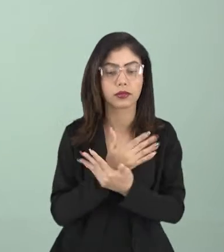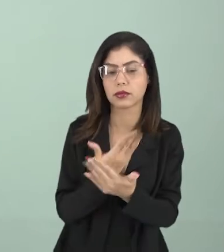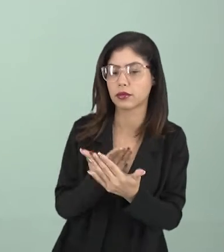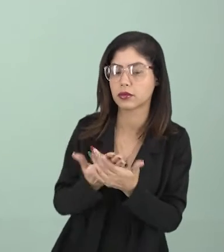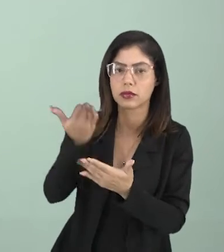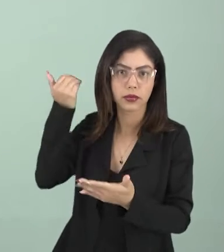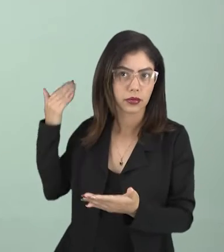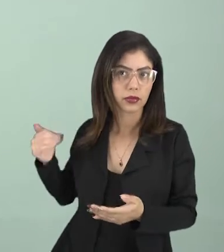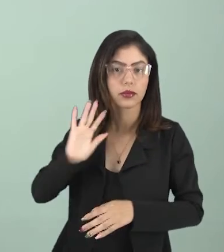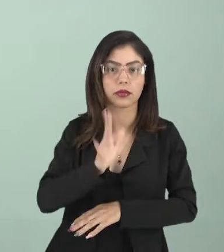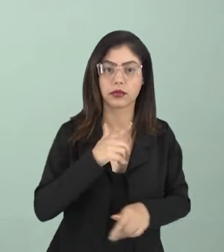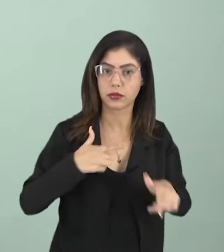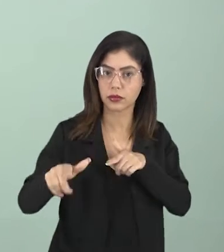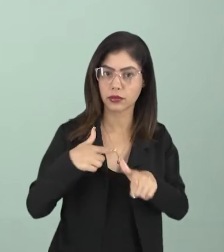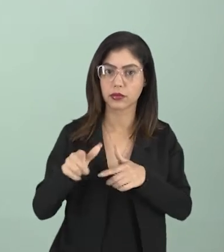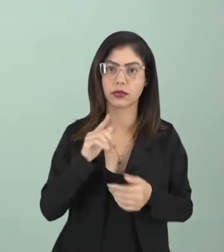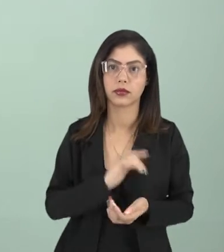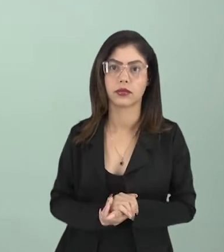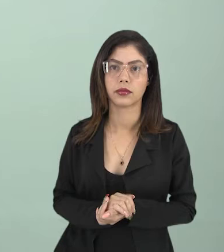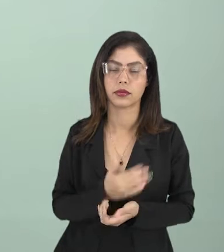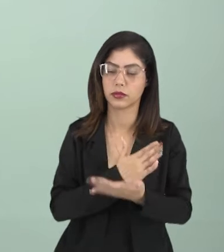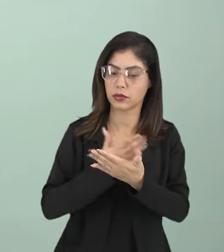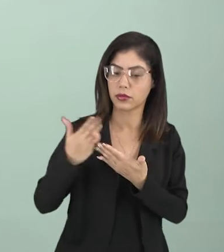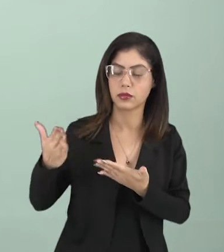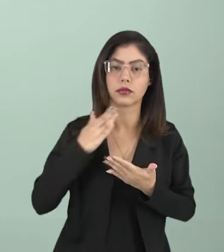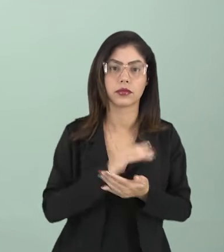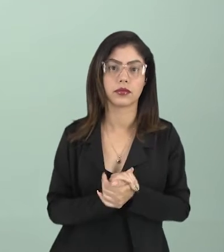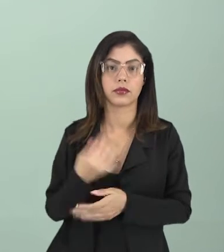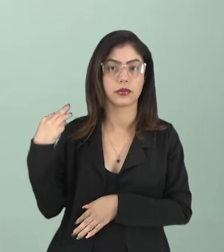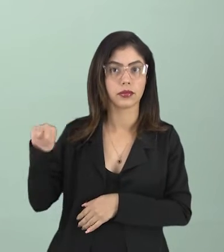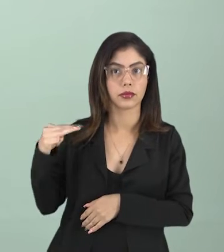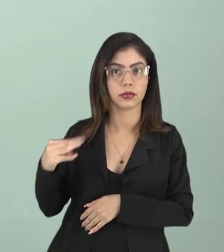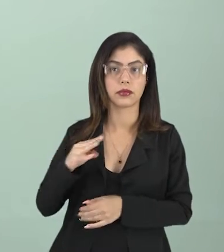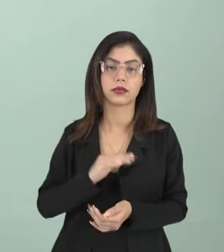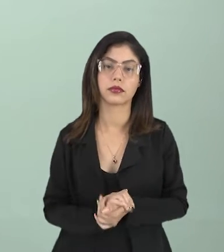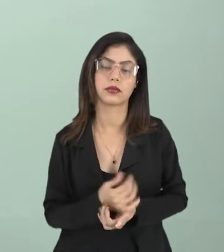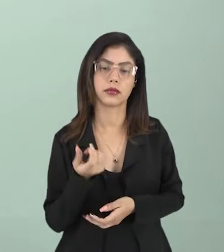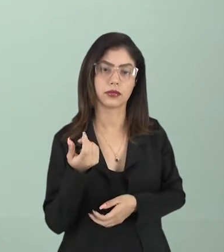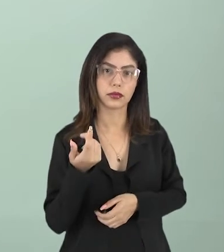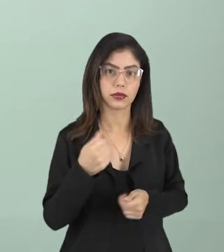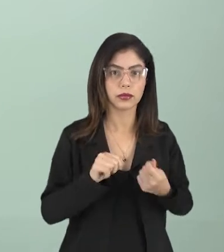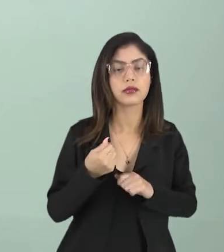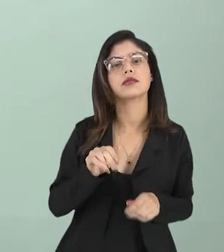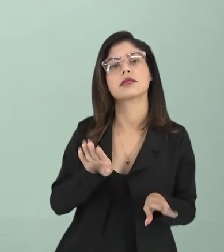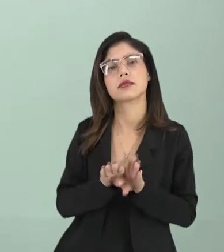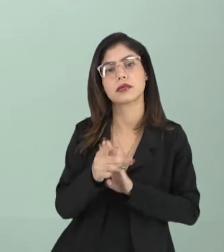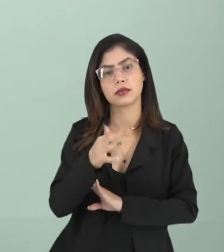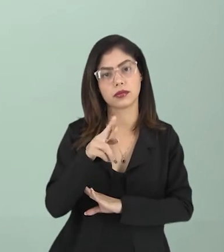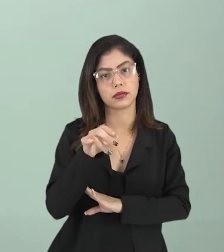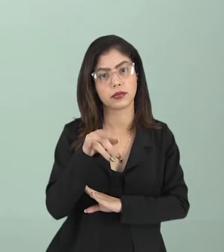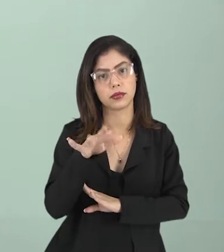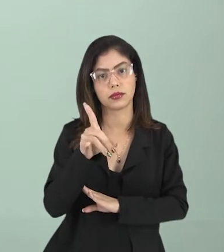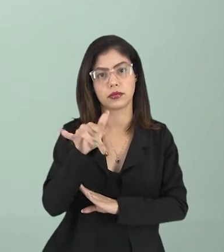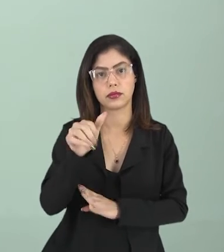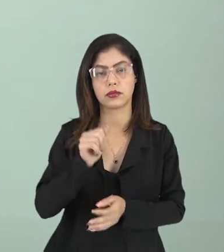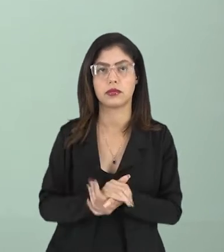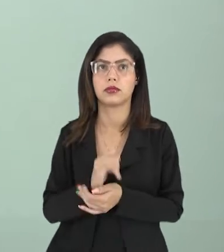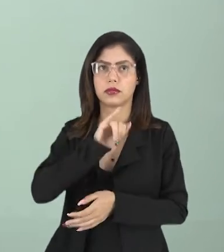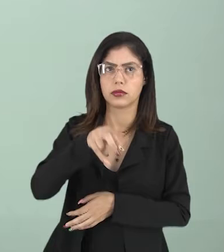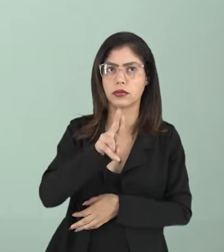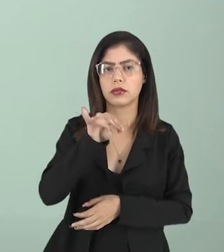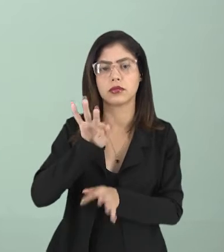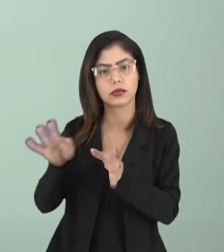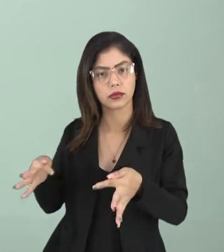aulas anteriores nós trabalhamos a parte inicial da matemática financeira. E aí trabalhamos com vocês os